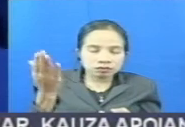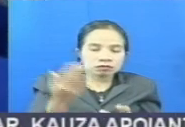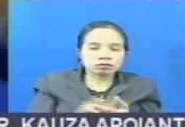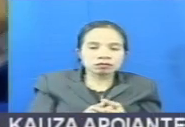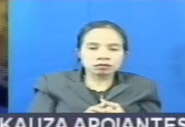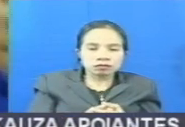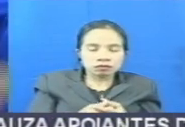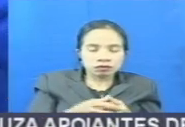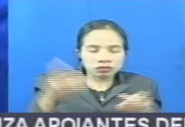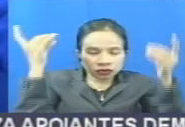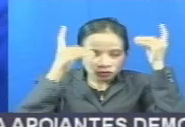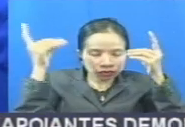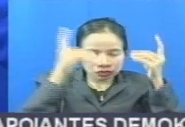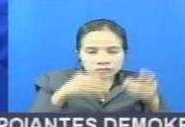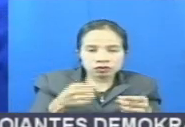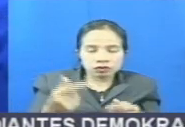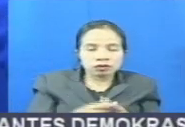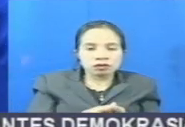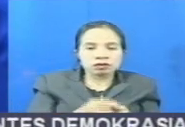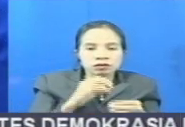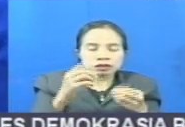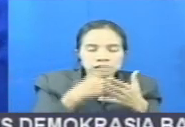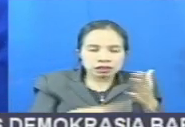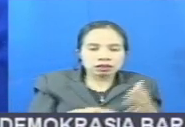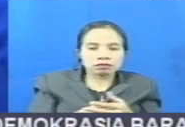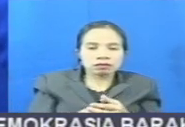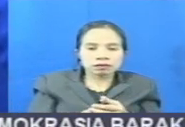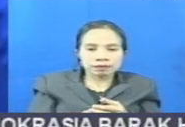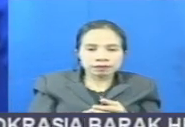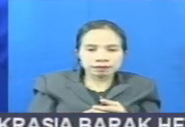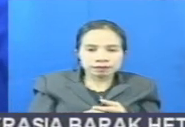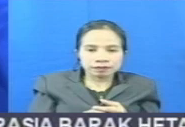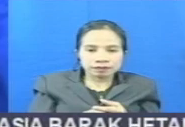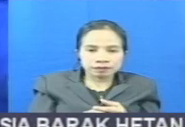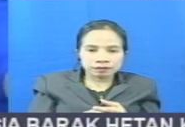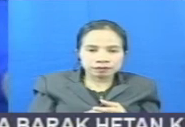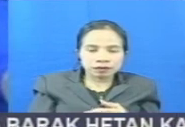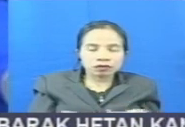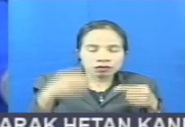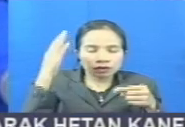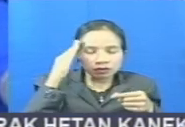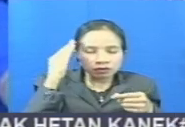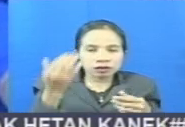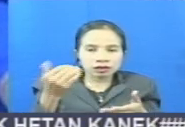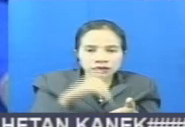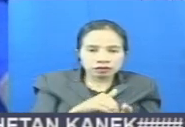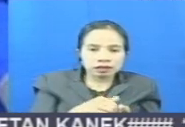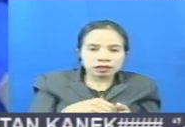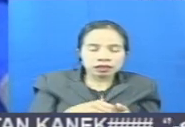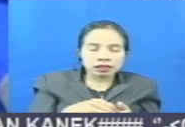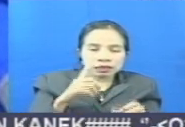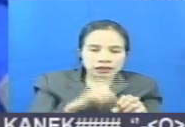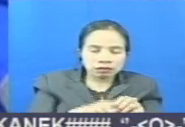ia dúvida tua quando vai cerca sanitária, saída uma cerca sanitária, foi no verdito boa cera, cada que tempo foi